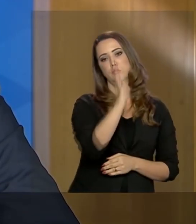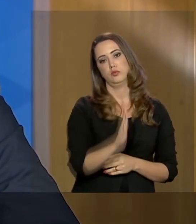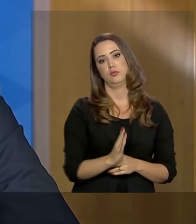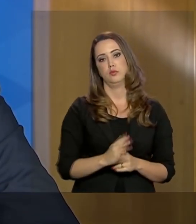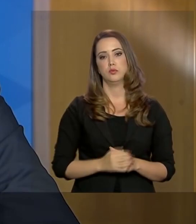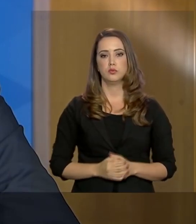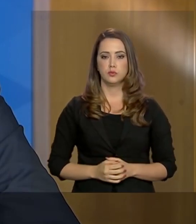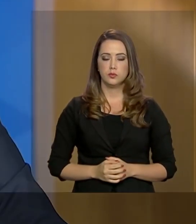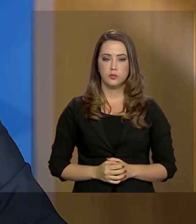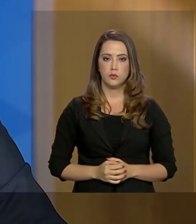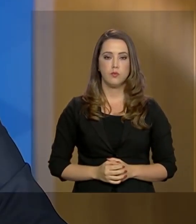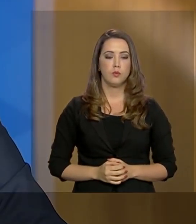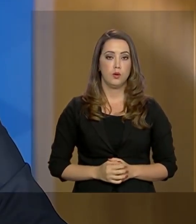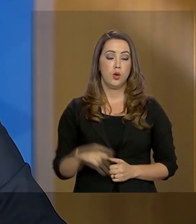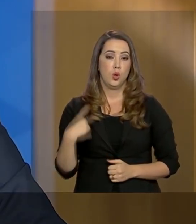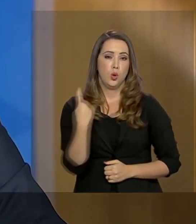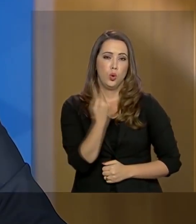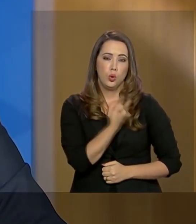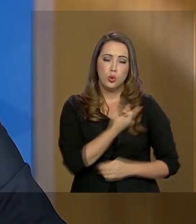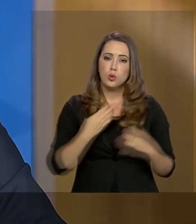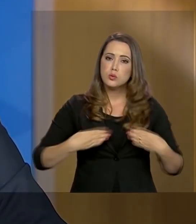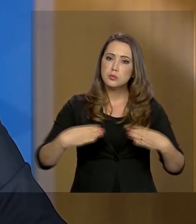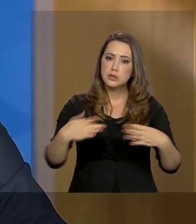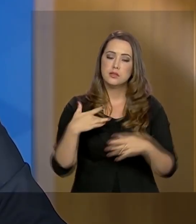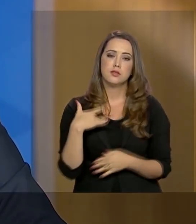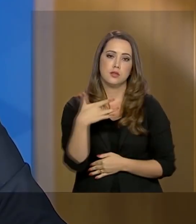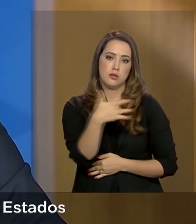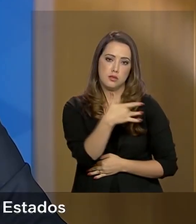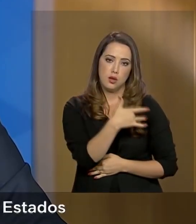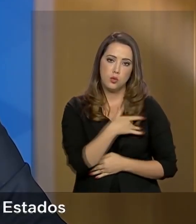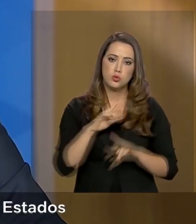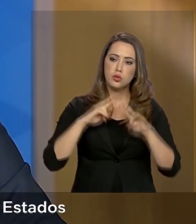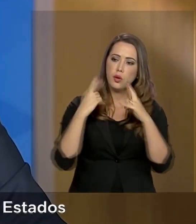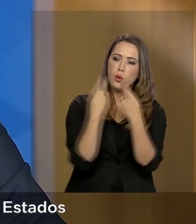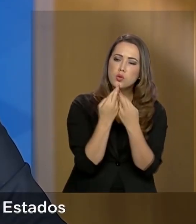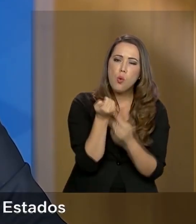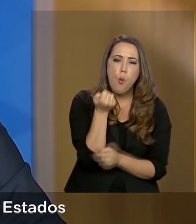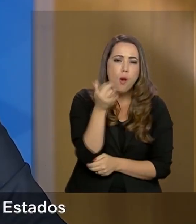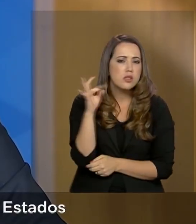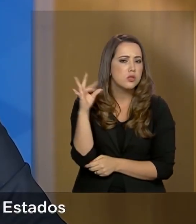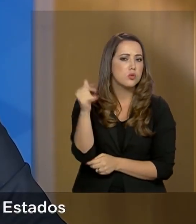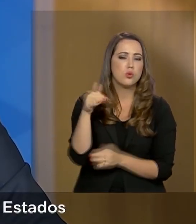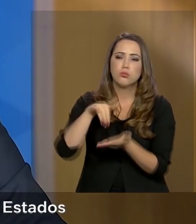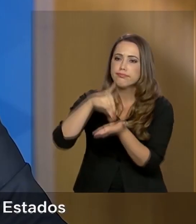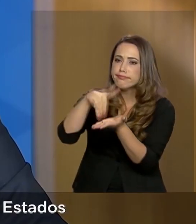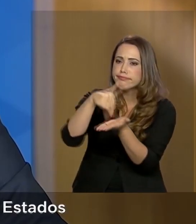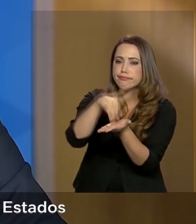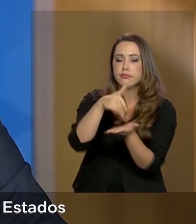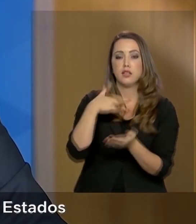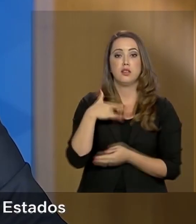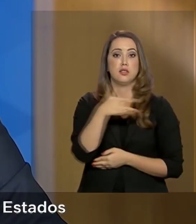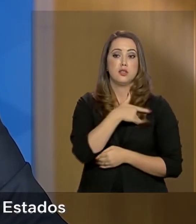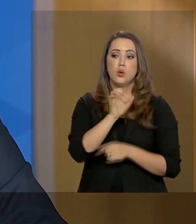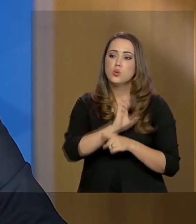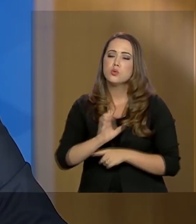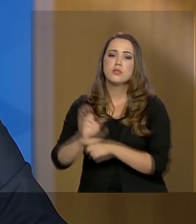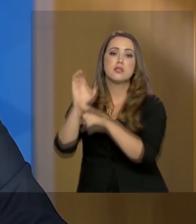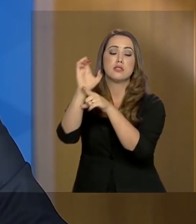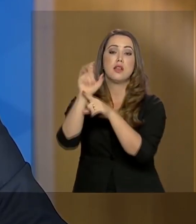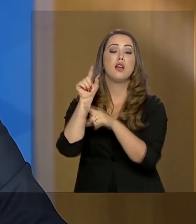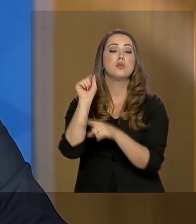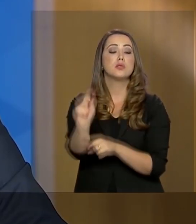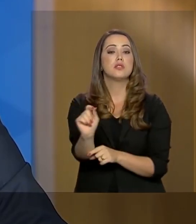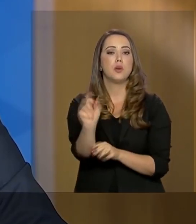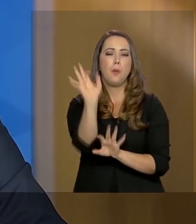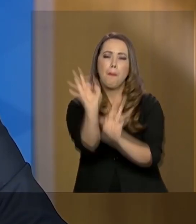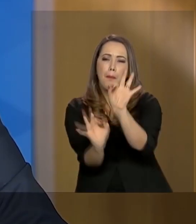o que tá acontecendo é o seguinte. Existem dois lados que são podres e estão se enfrentando, disputando o poder arduamente. Um só quer se manter